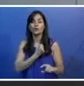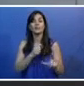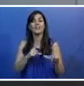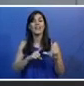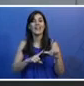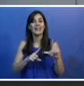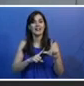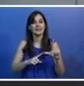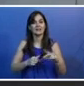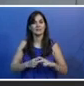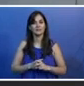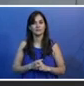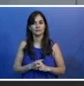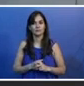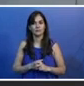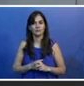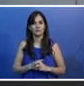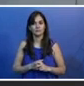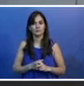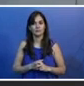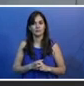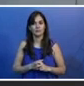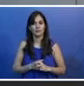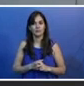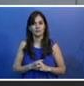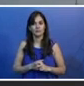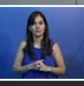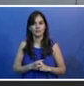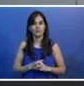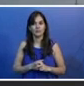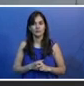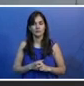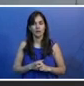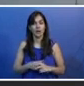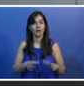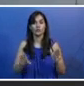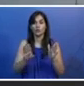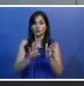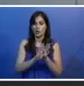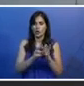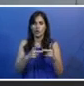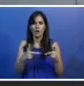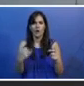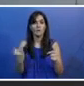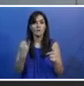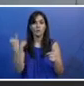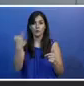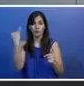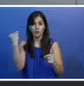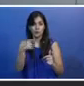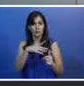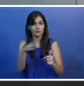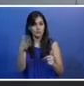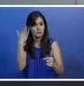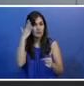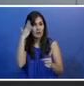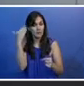letras. Bom, aí a gente chega numa parte muito importante que vocês têm que saber diferenciar: